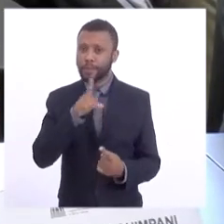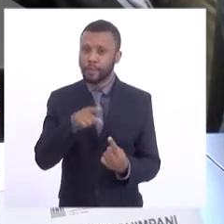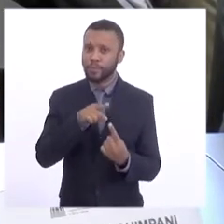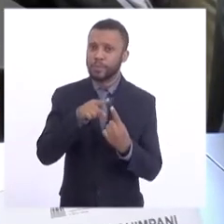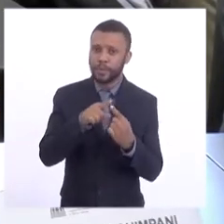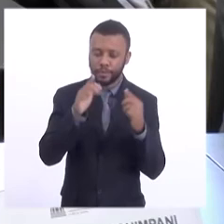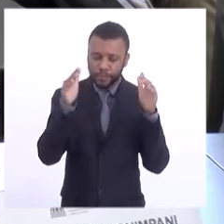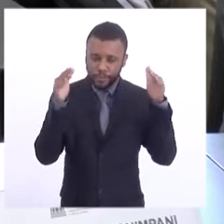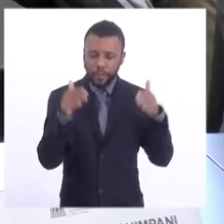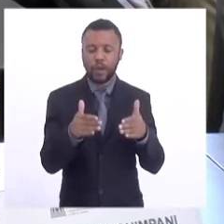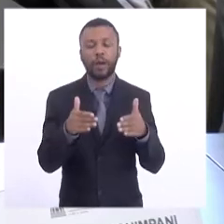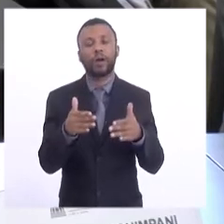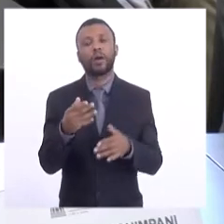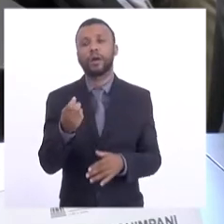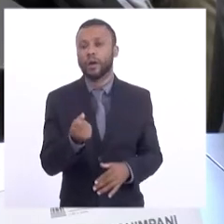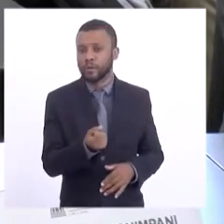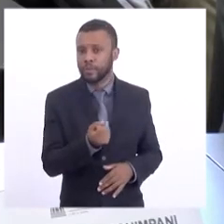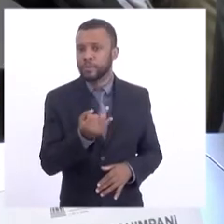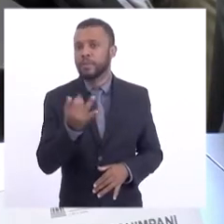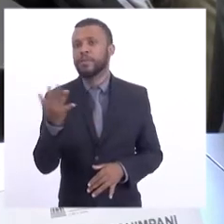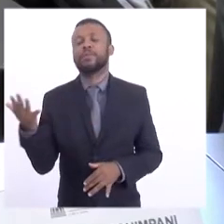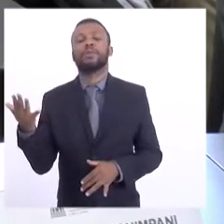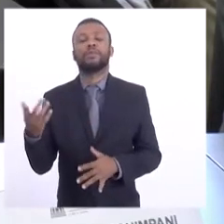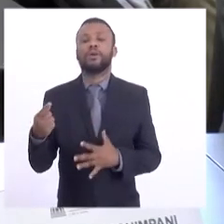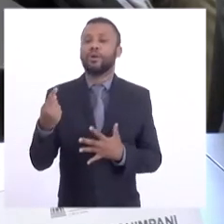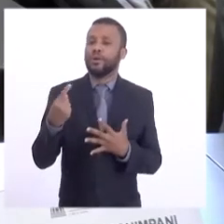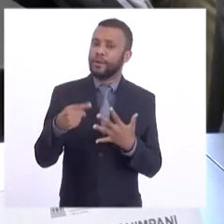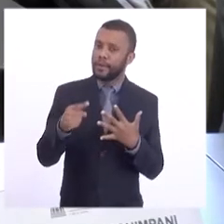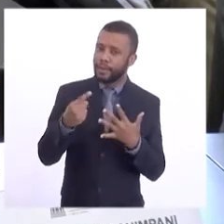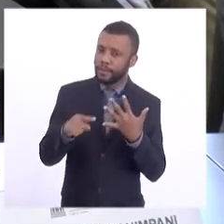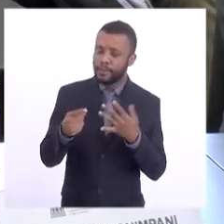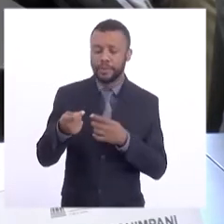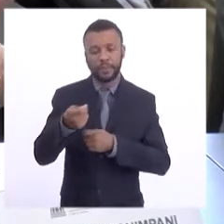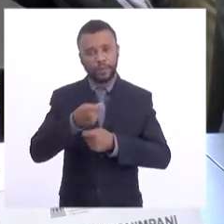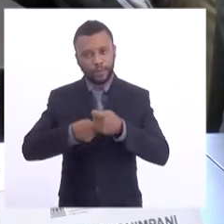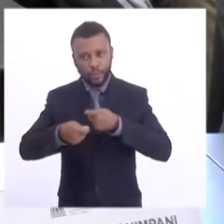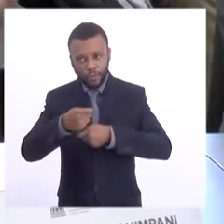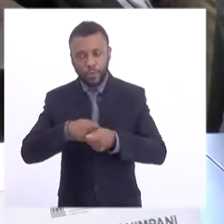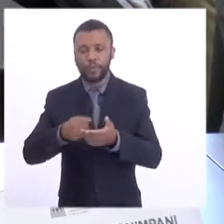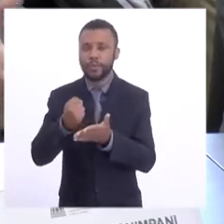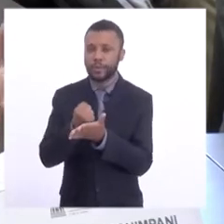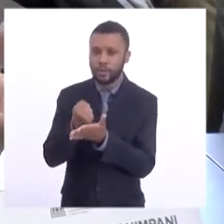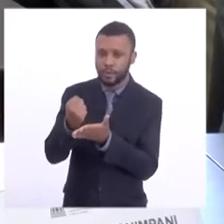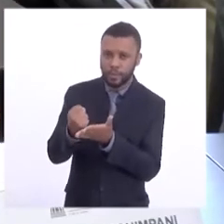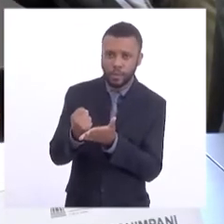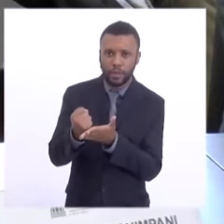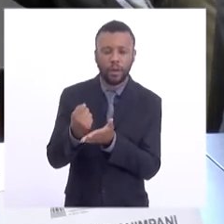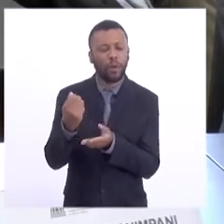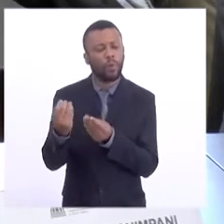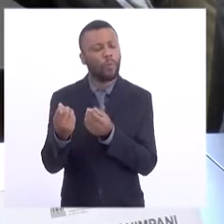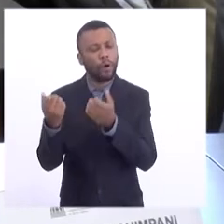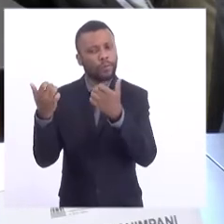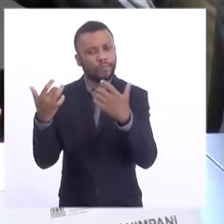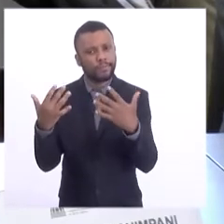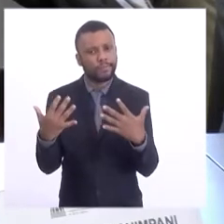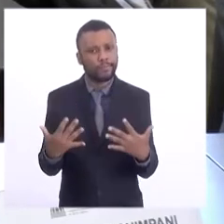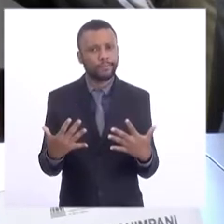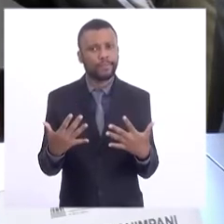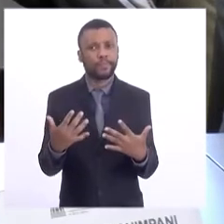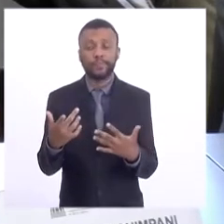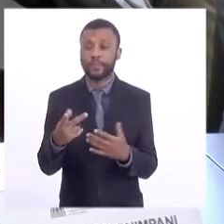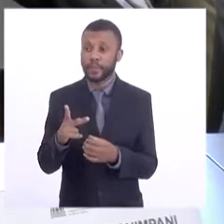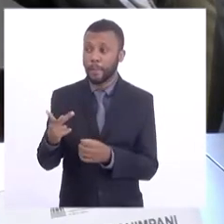em si que vai ser licitados quantitativos os elementos econômicos da contratação o que que eu posso falar não posso falar pelo que a